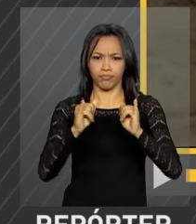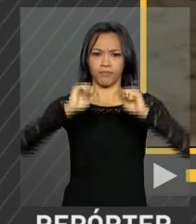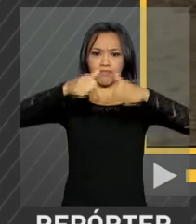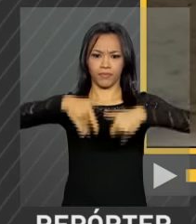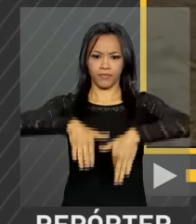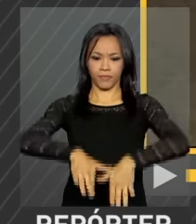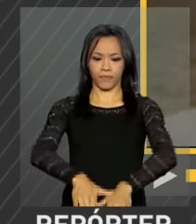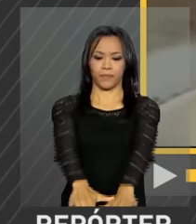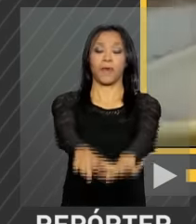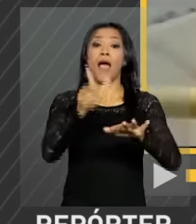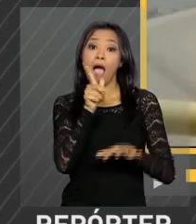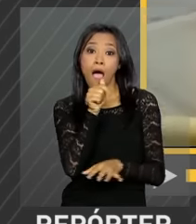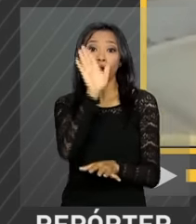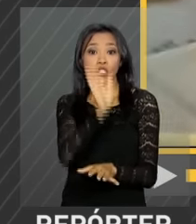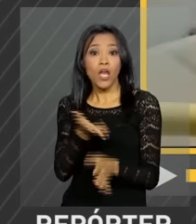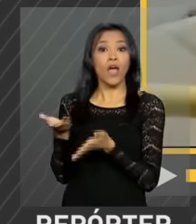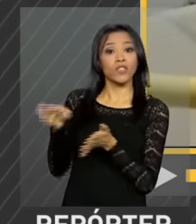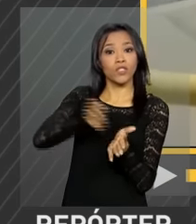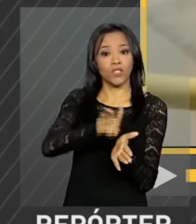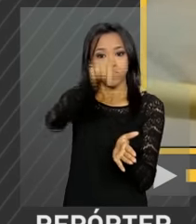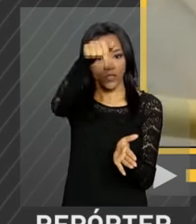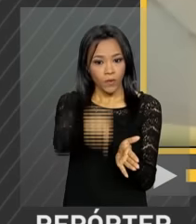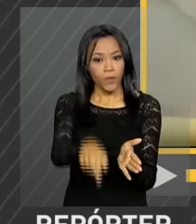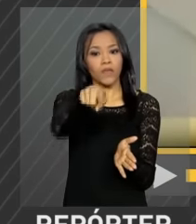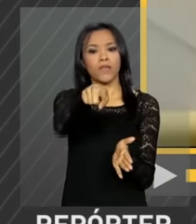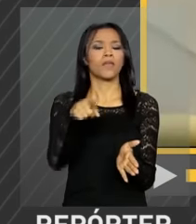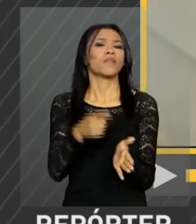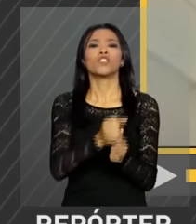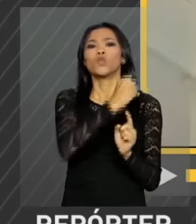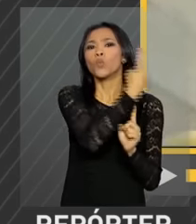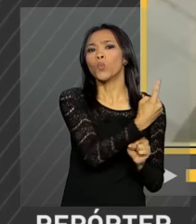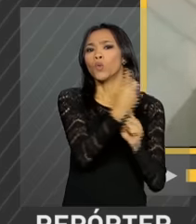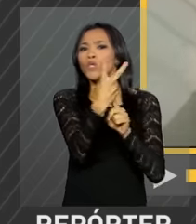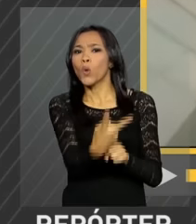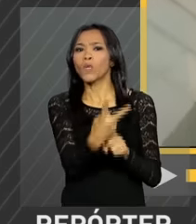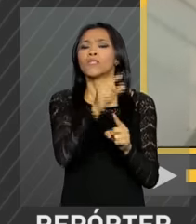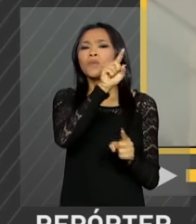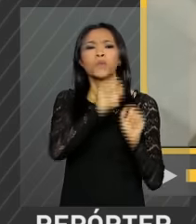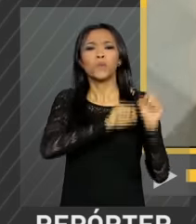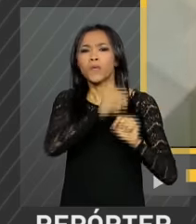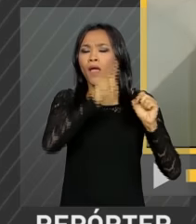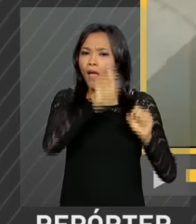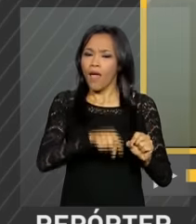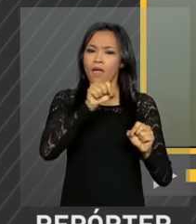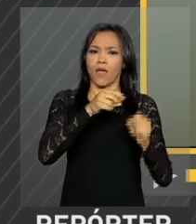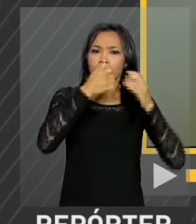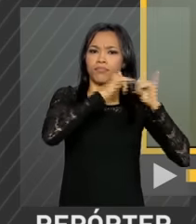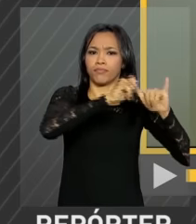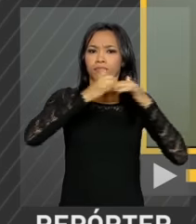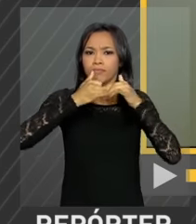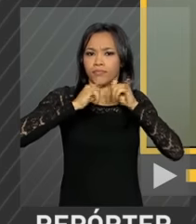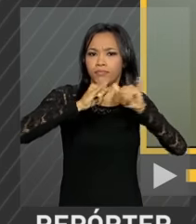do Velho Chico já chegou até aqui, vinda das estações de bombeamento 1 e 2, que também ficam em Floresta, município que é o berço,